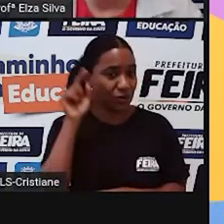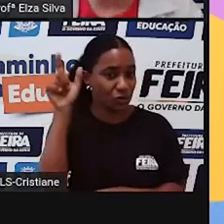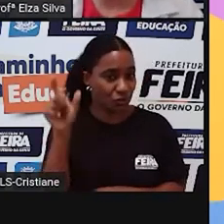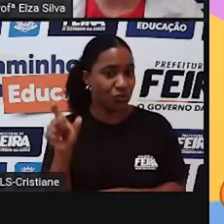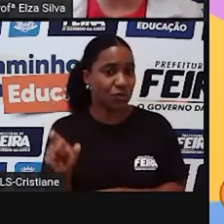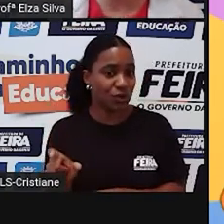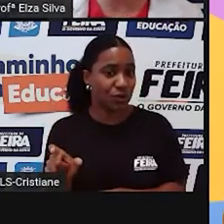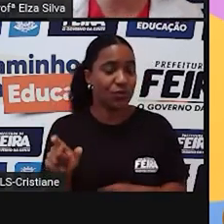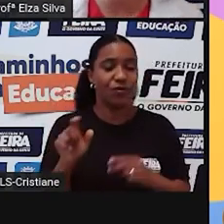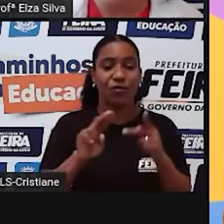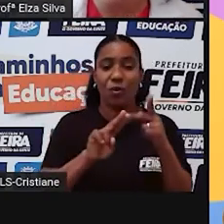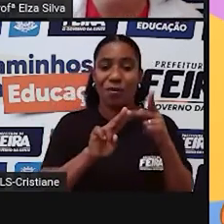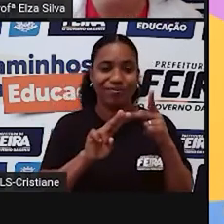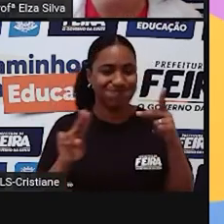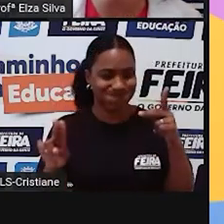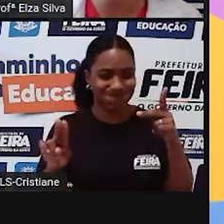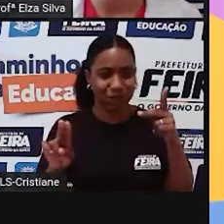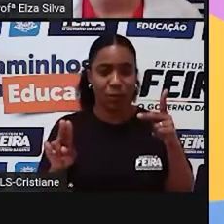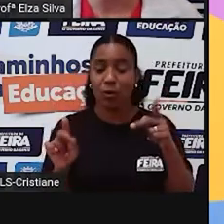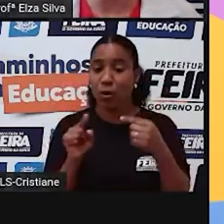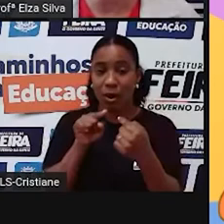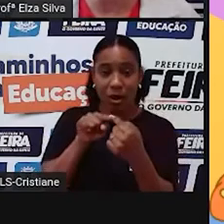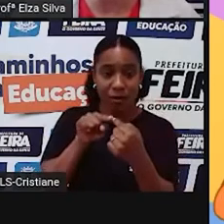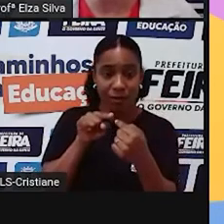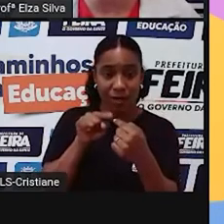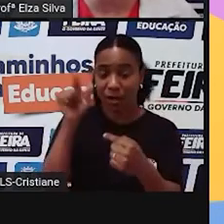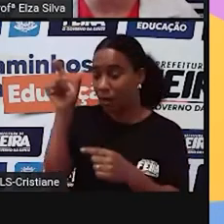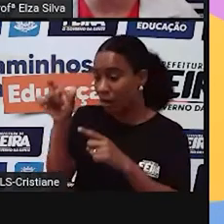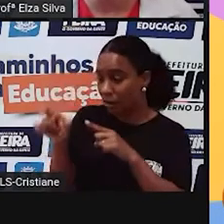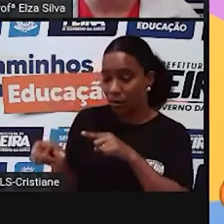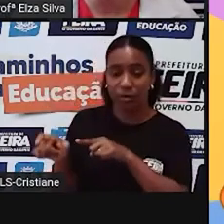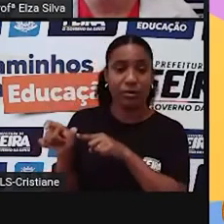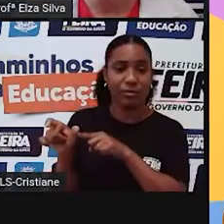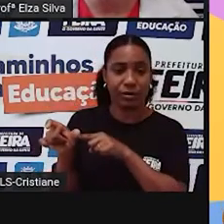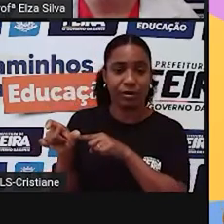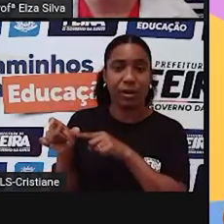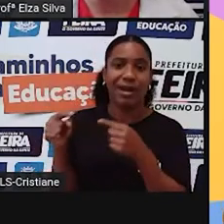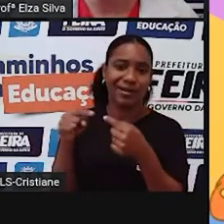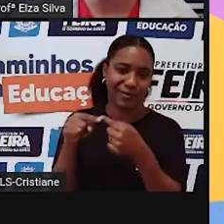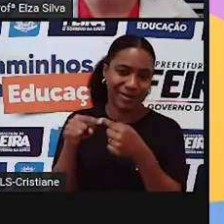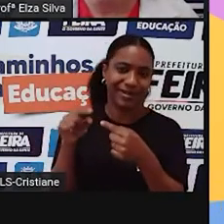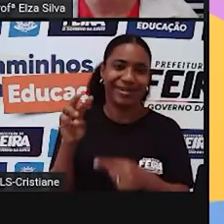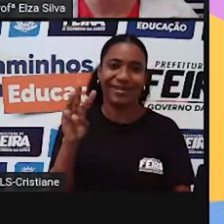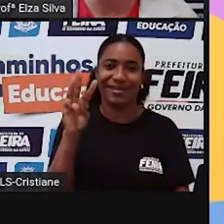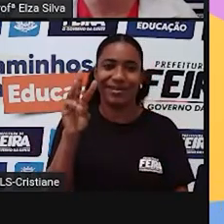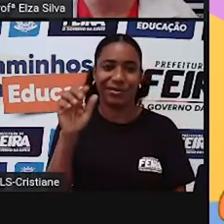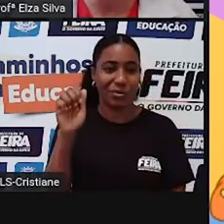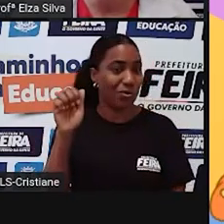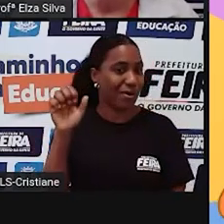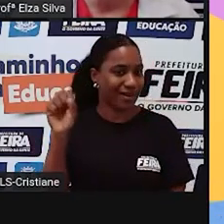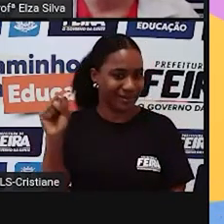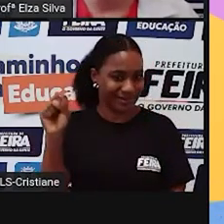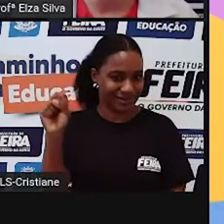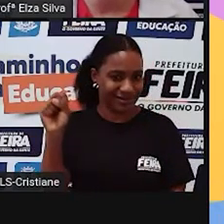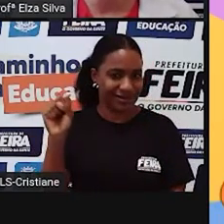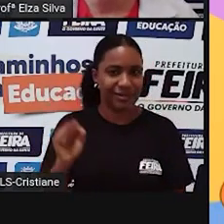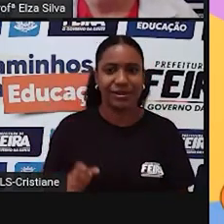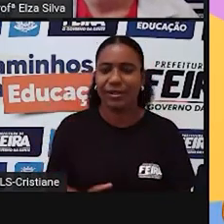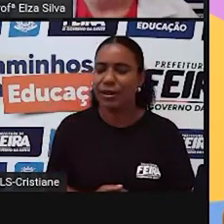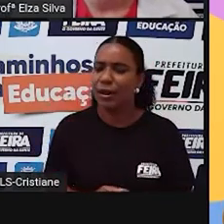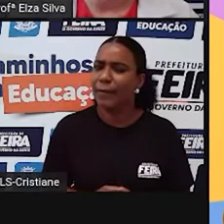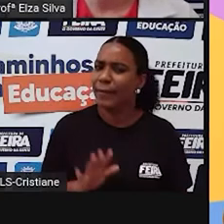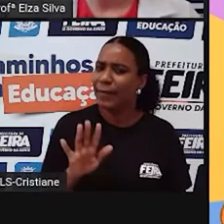pronomes ou corresponder a eles, é que eu vou utilizar o was. Ok? E